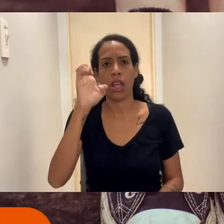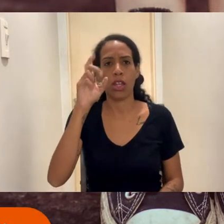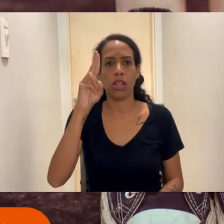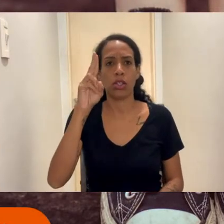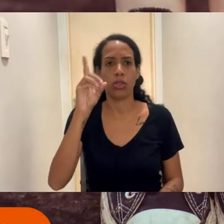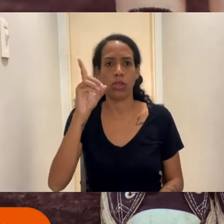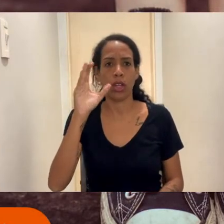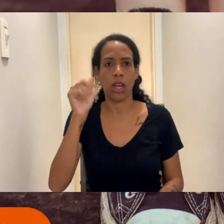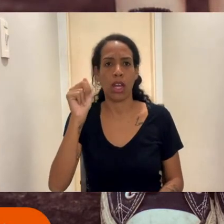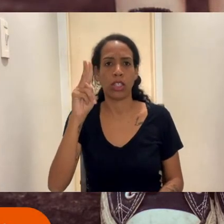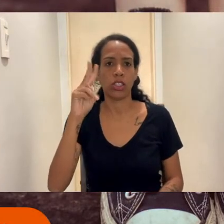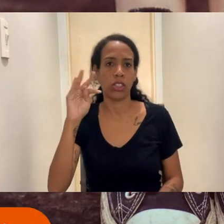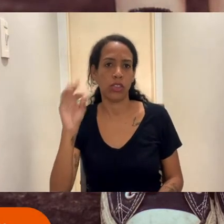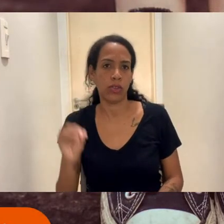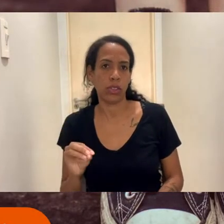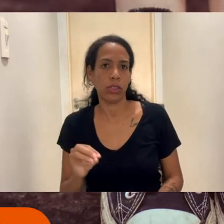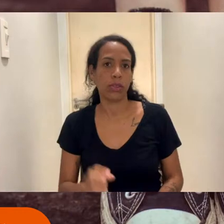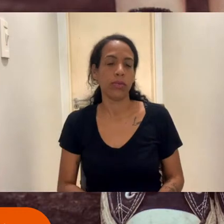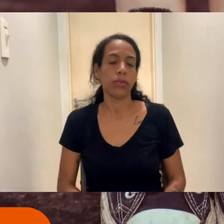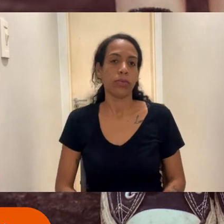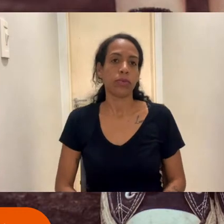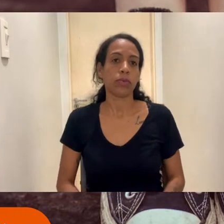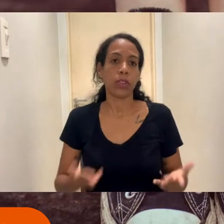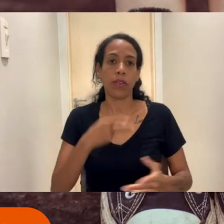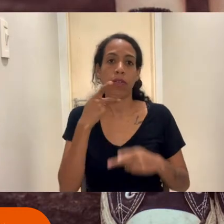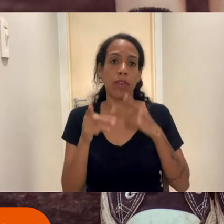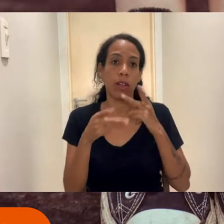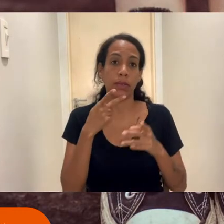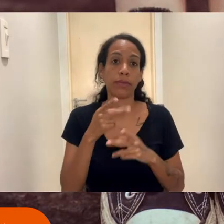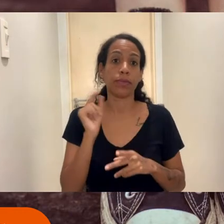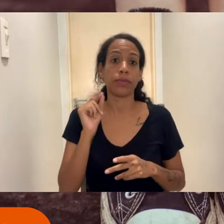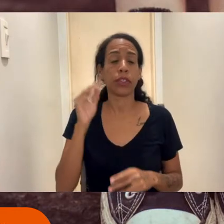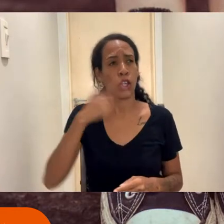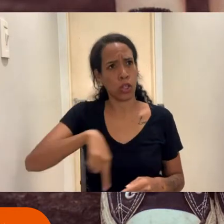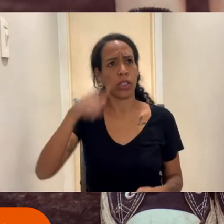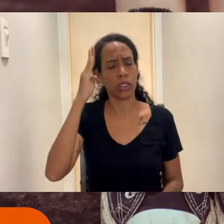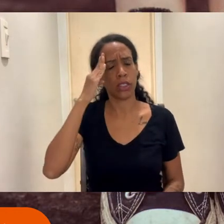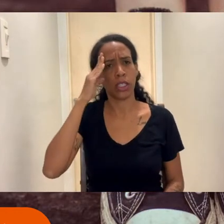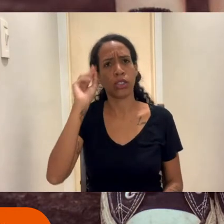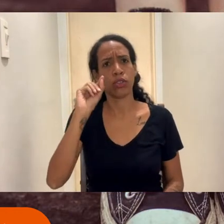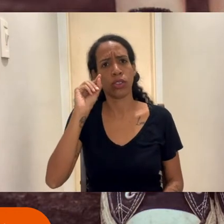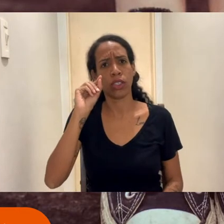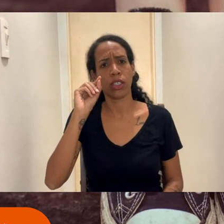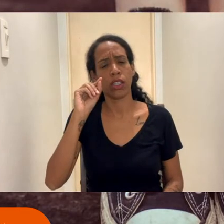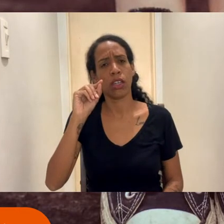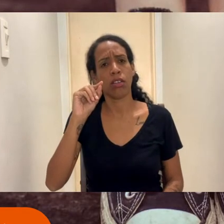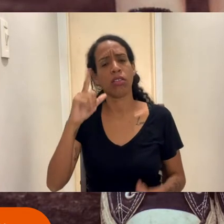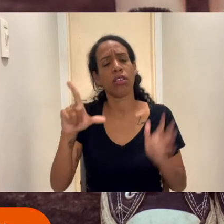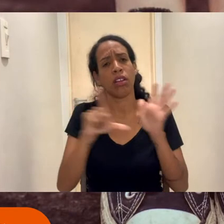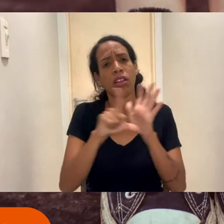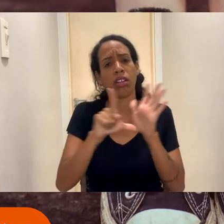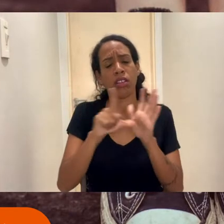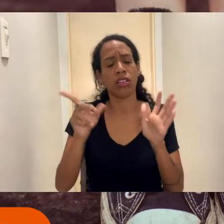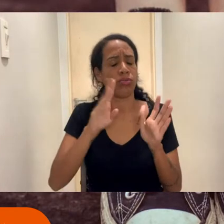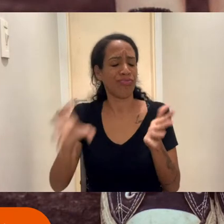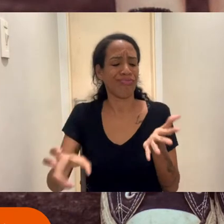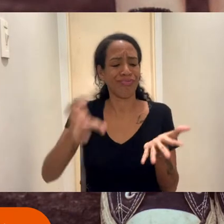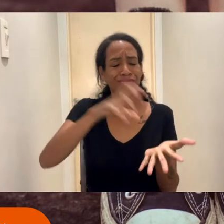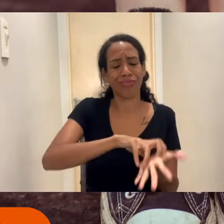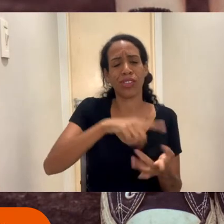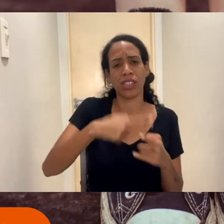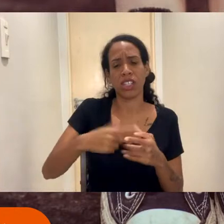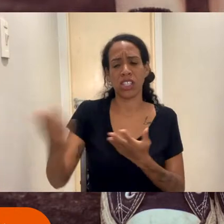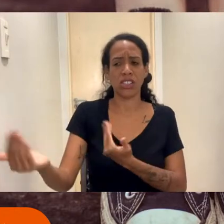está falando. A coalizão entende que o estatuto não foi implementado, porque os adolescentes e jovens que